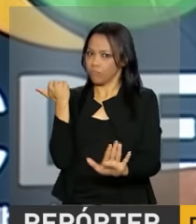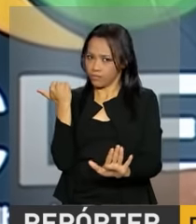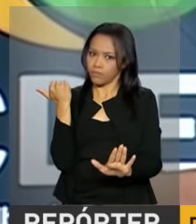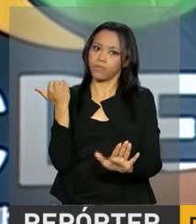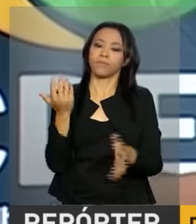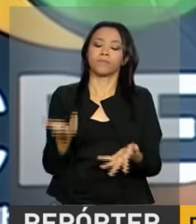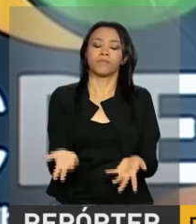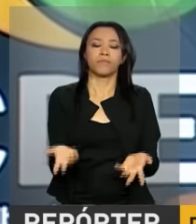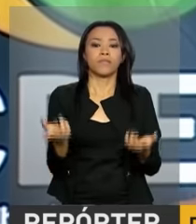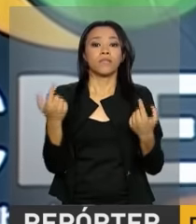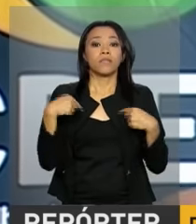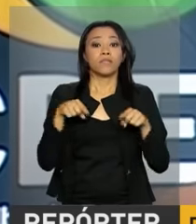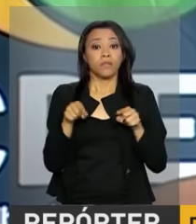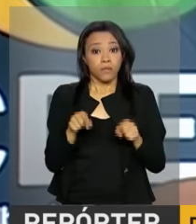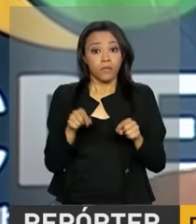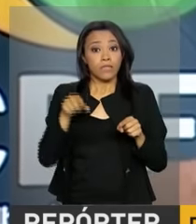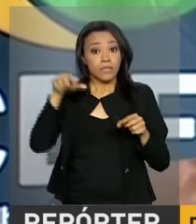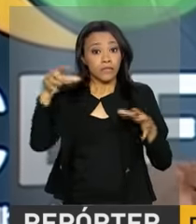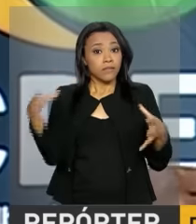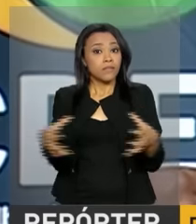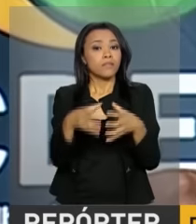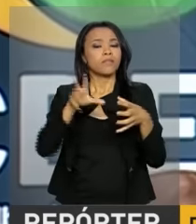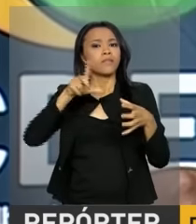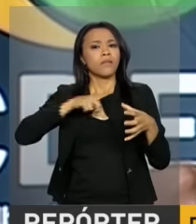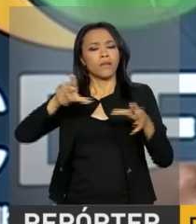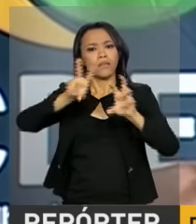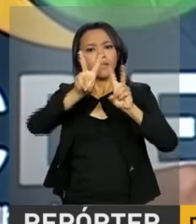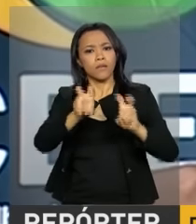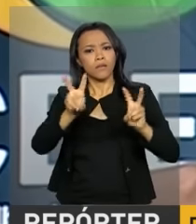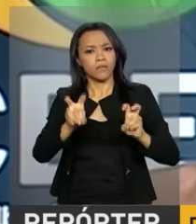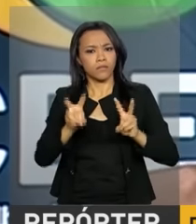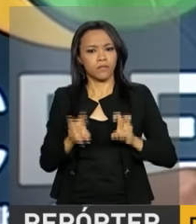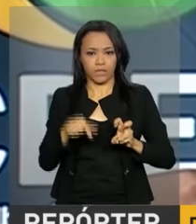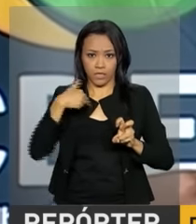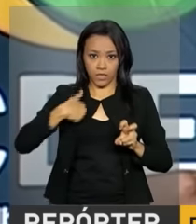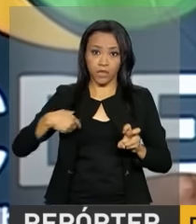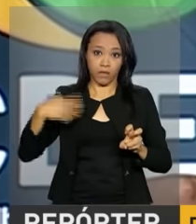anterior. Estão abarcados temas que nós consideramos